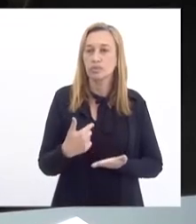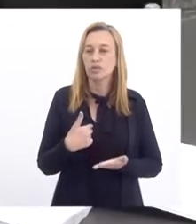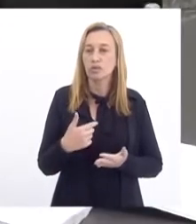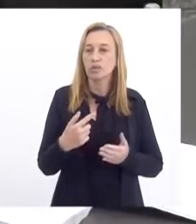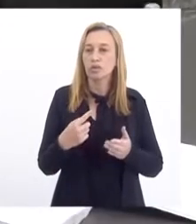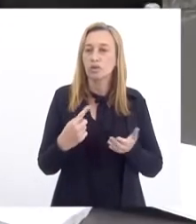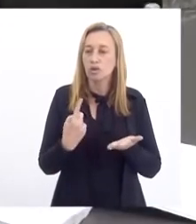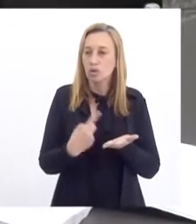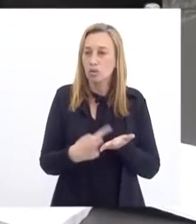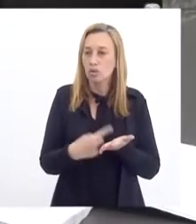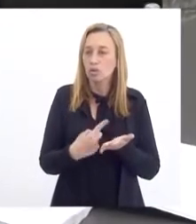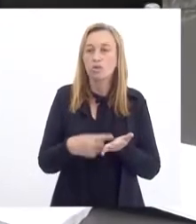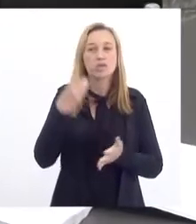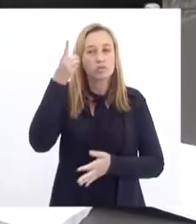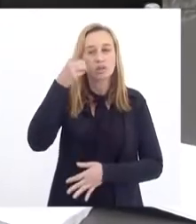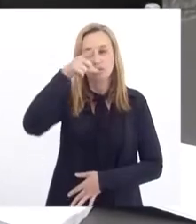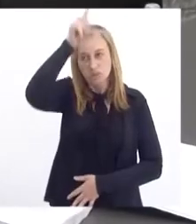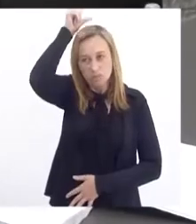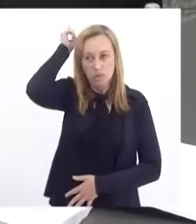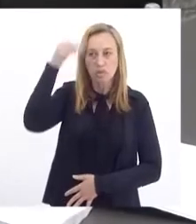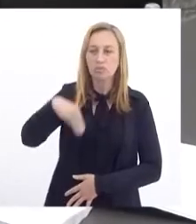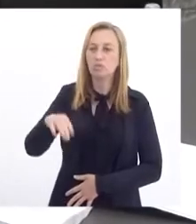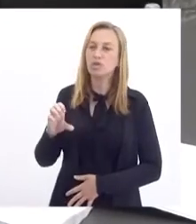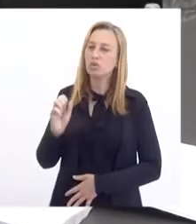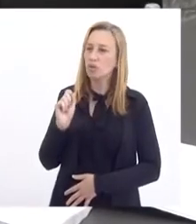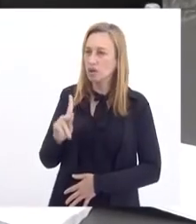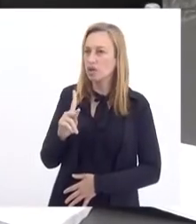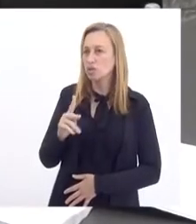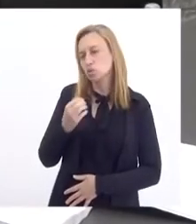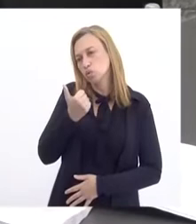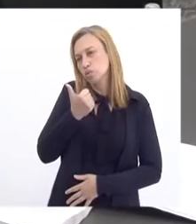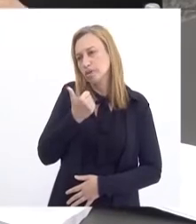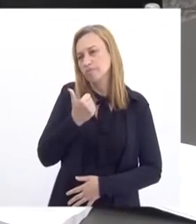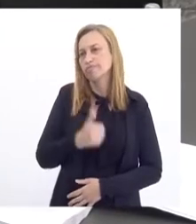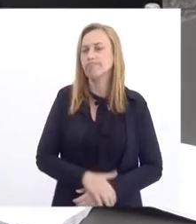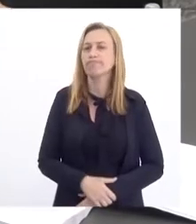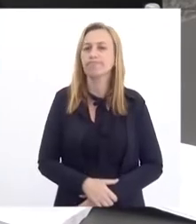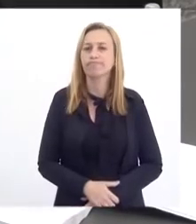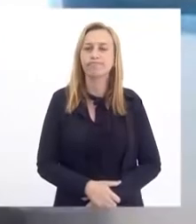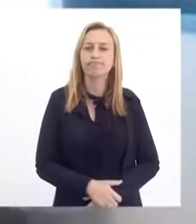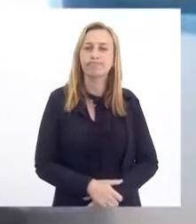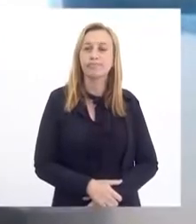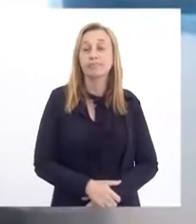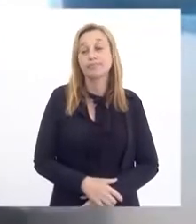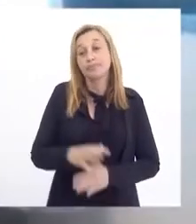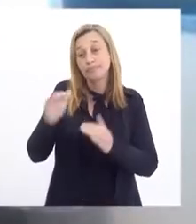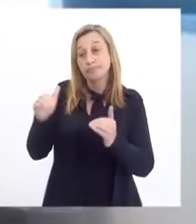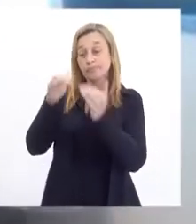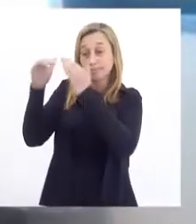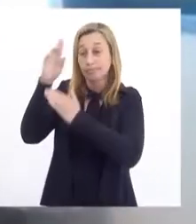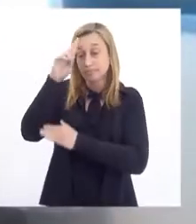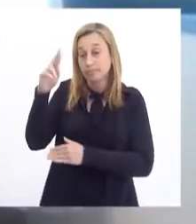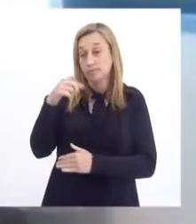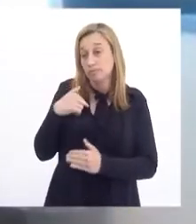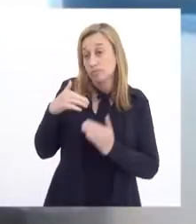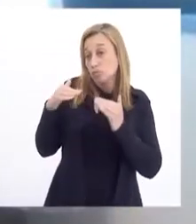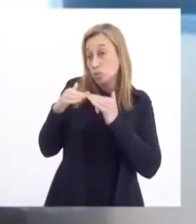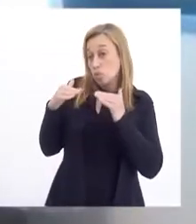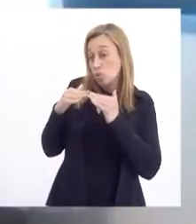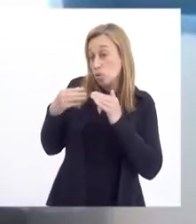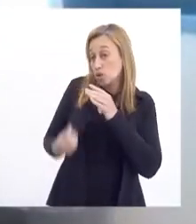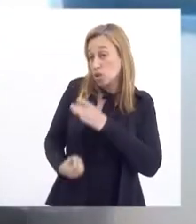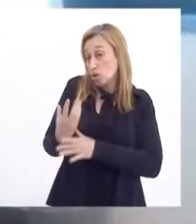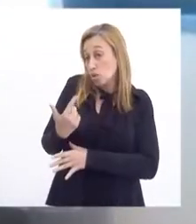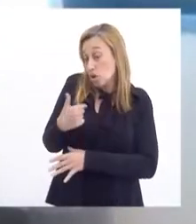meu. Concordo com o deputado Luiz Paulo Mink. Tá bom, tudo bem. Se Vossa Excelência, que é autor, concorda, não tem problema.